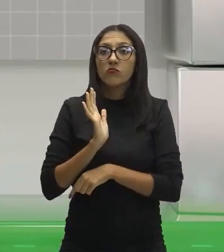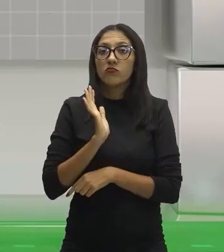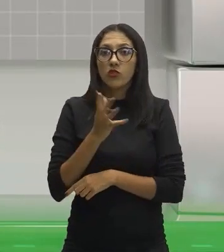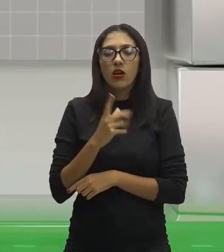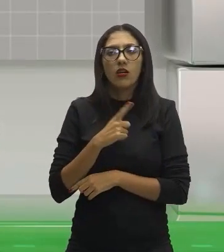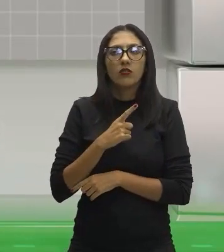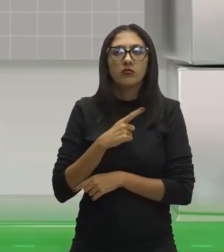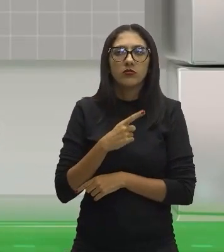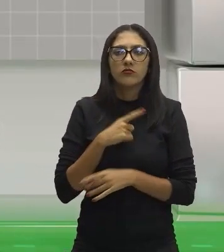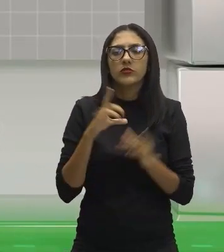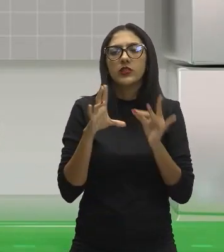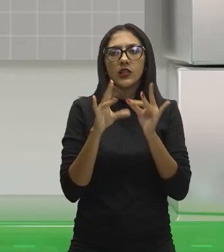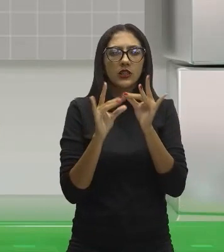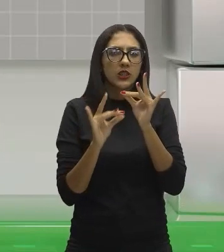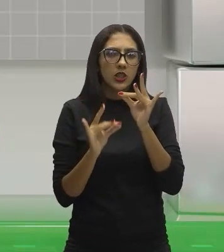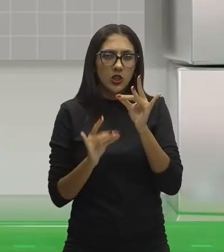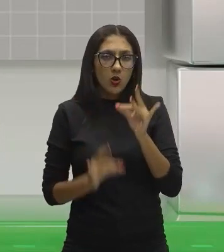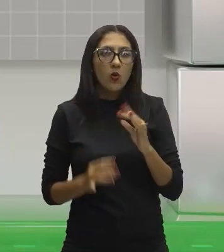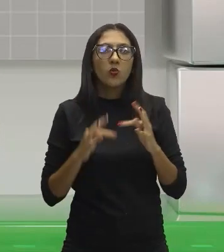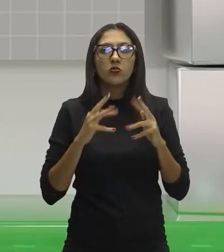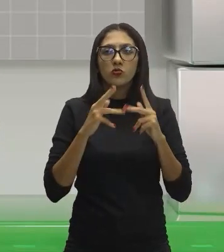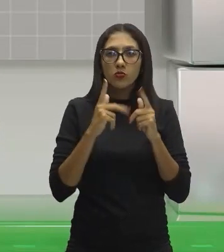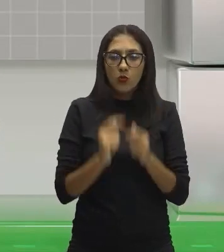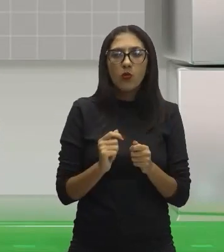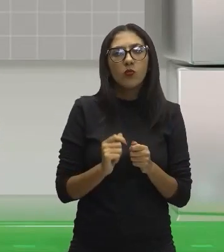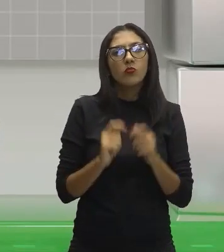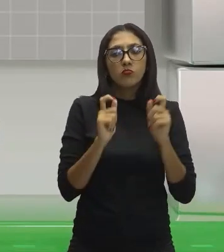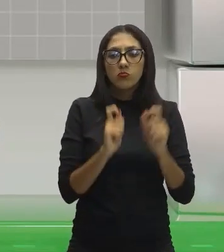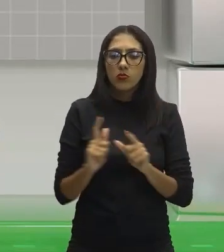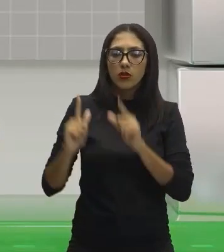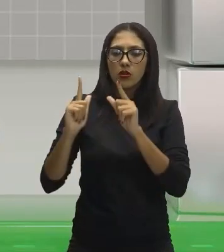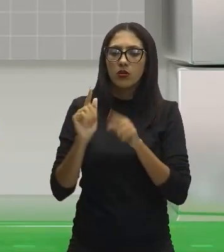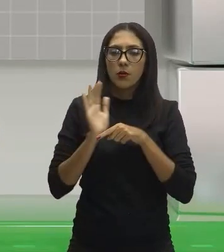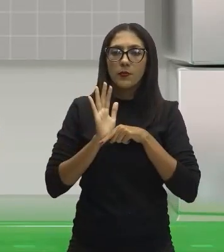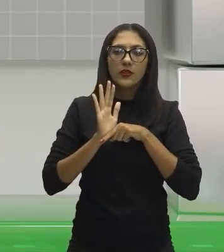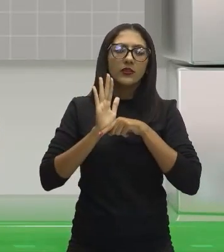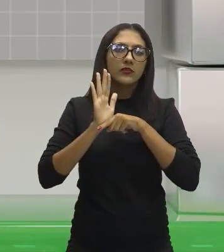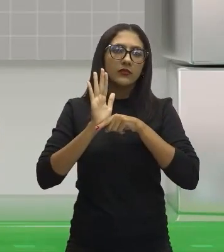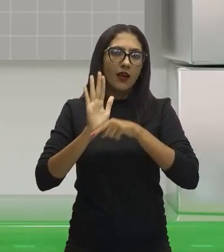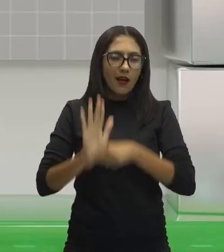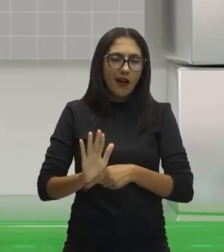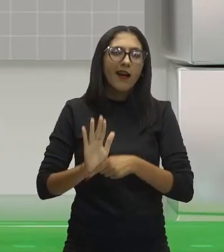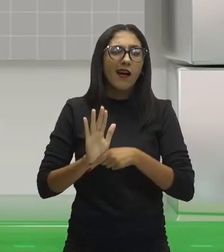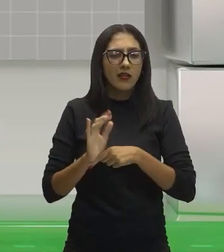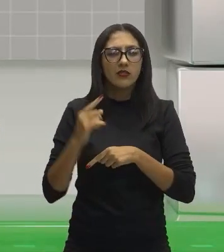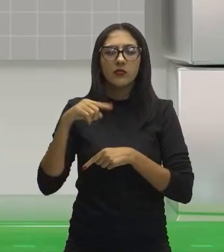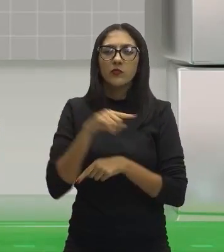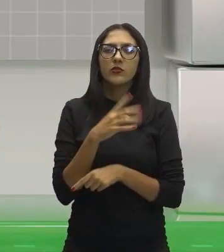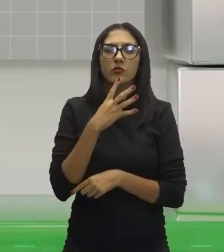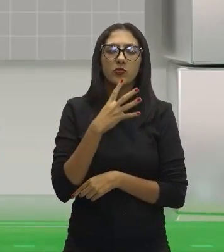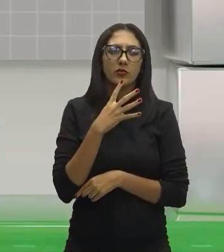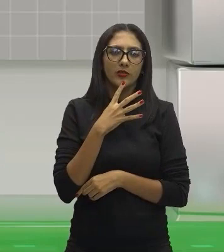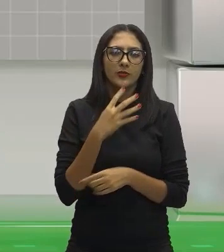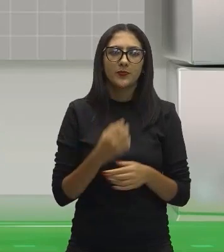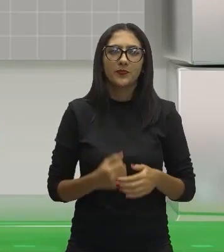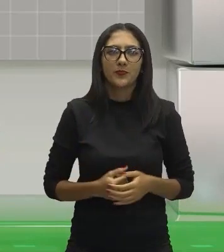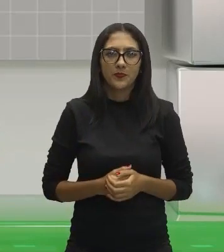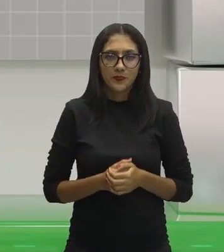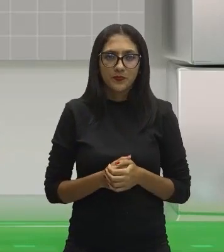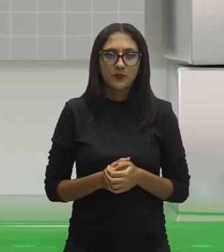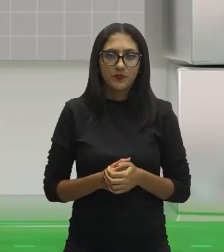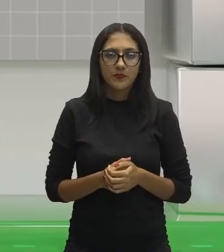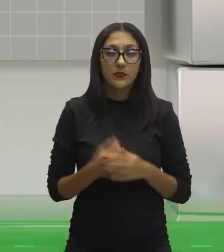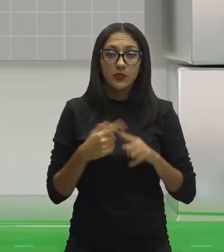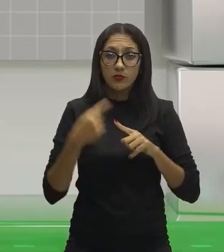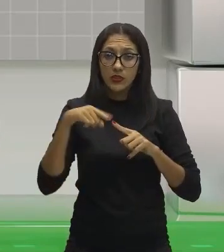esses documentos, já abriram alguns documentos. Fizeram, né, esse passo a passo. Exatamente. Aí. Então, como nós temos, assim, mais